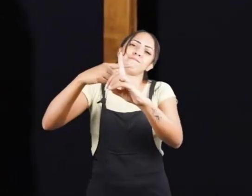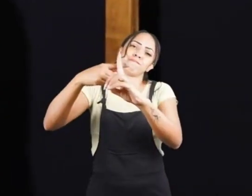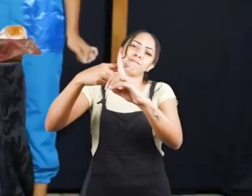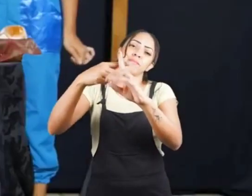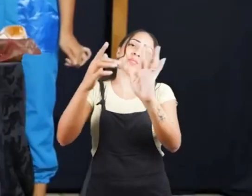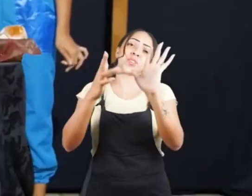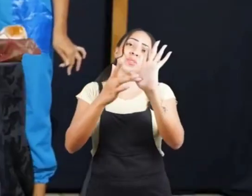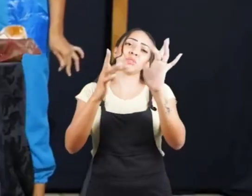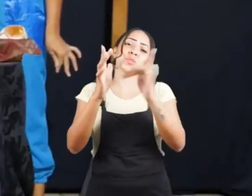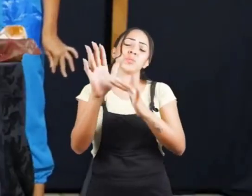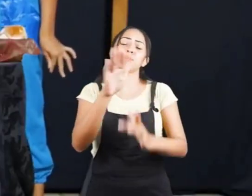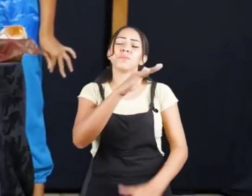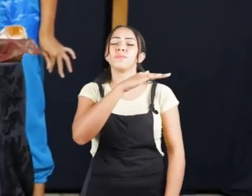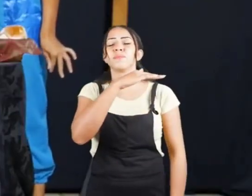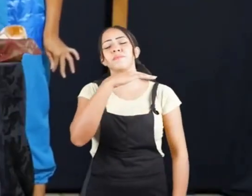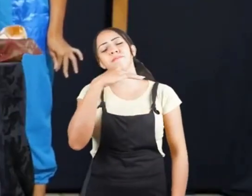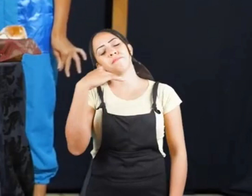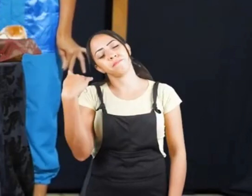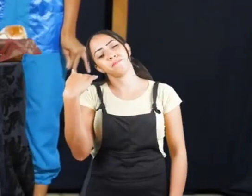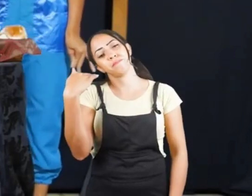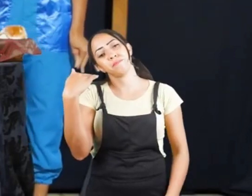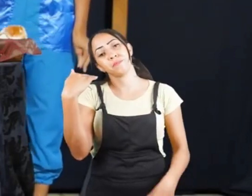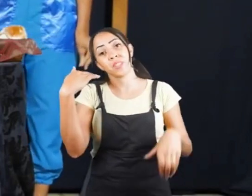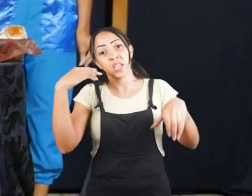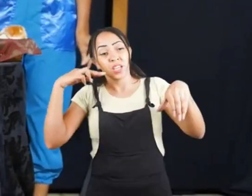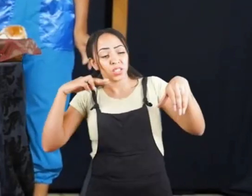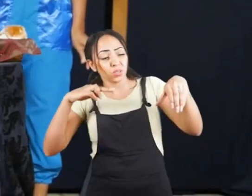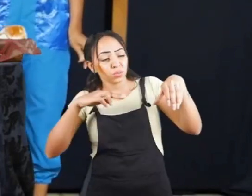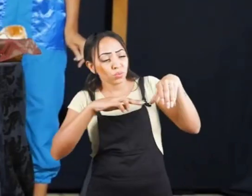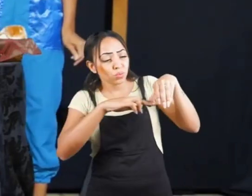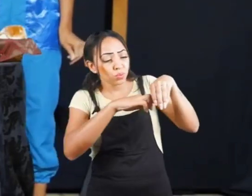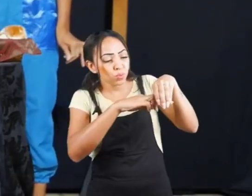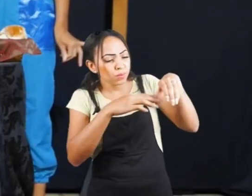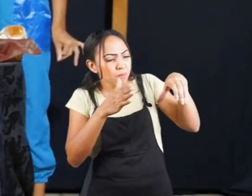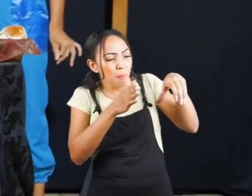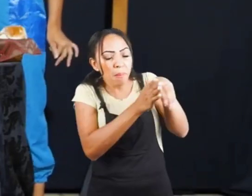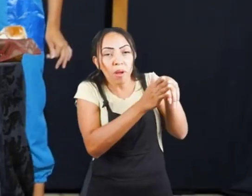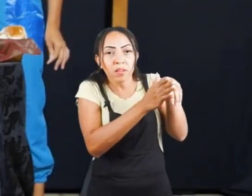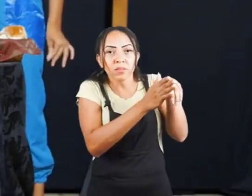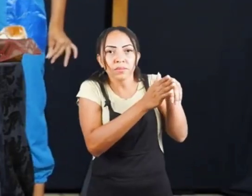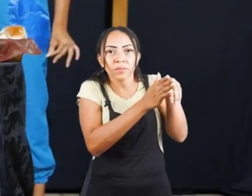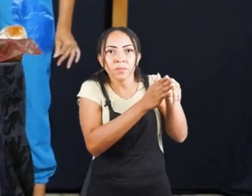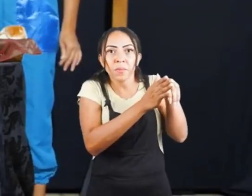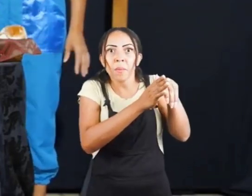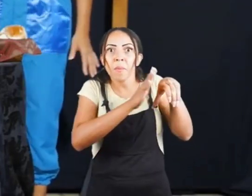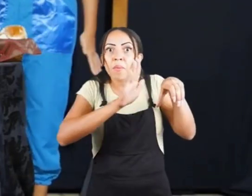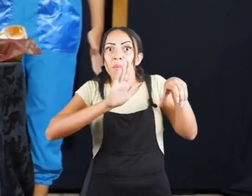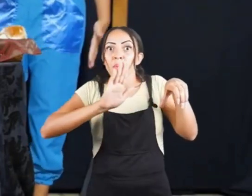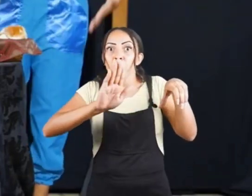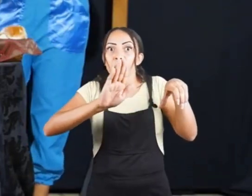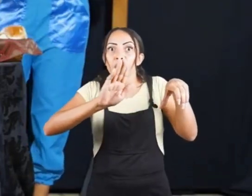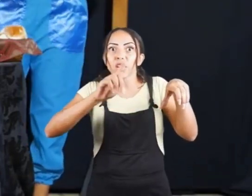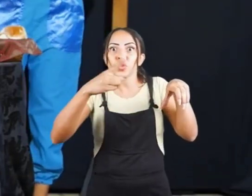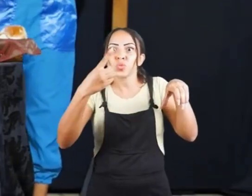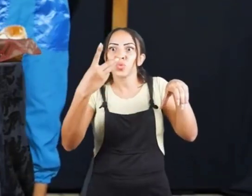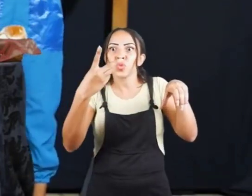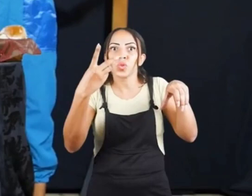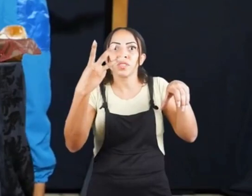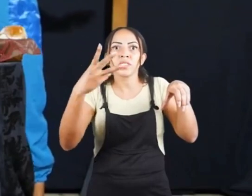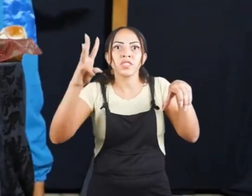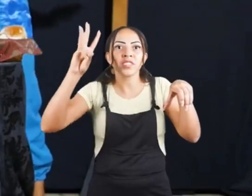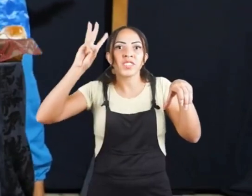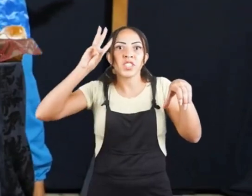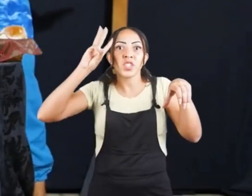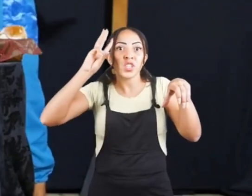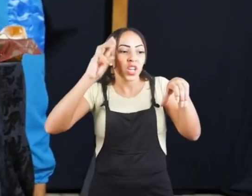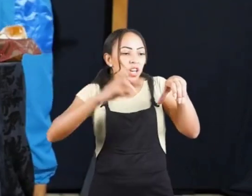foi levado para o túmulo. Mas ao terceiro dia ele havia ressuscitado, foi junto